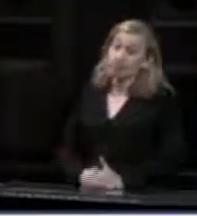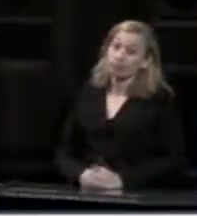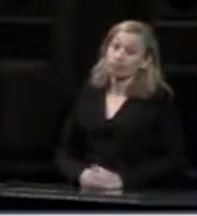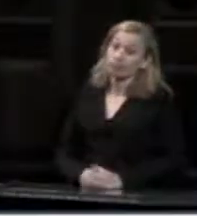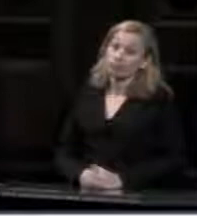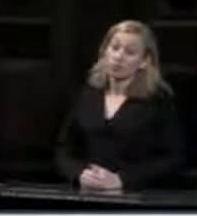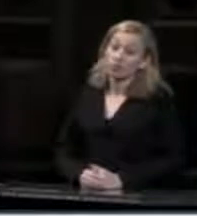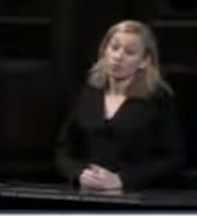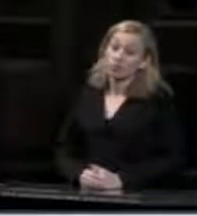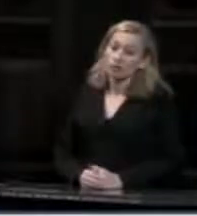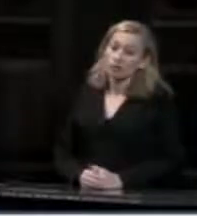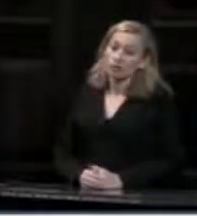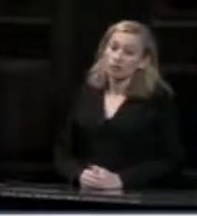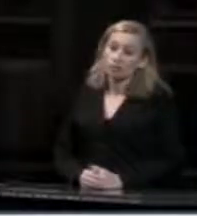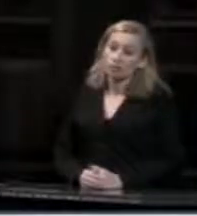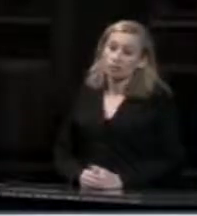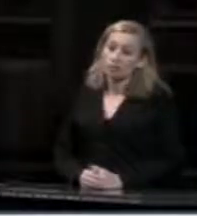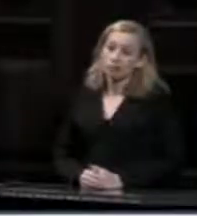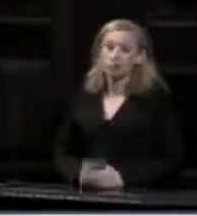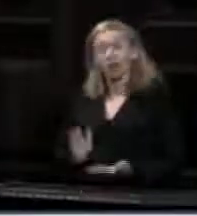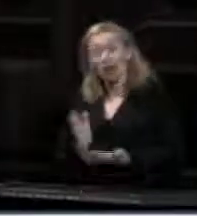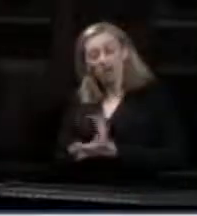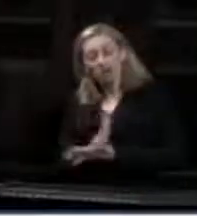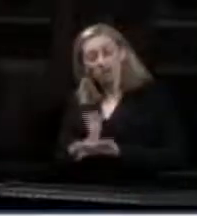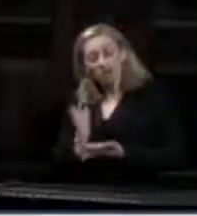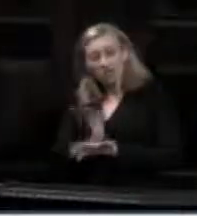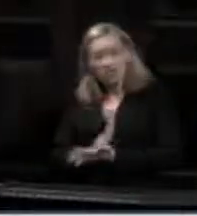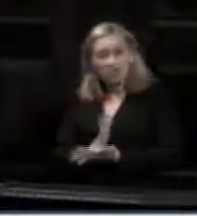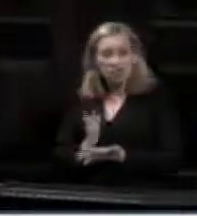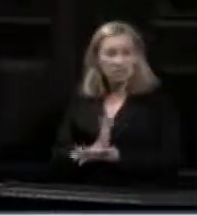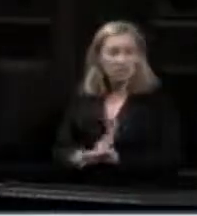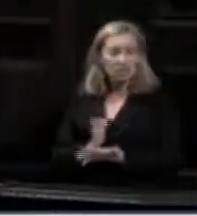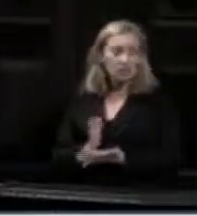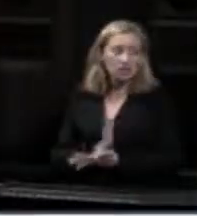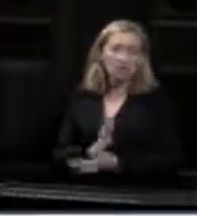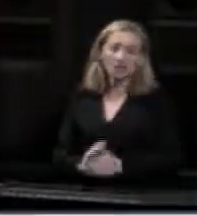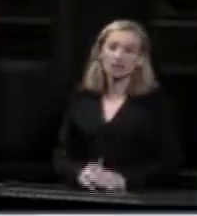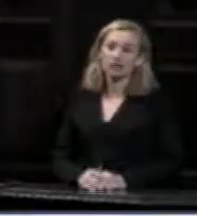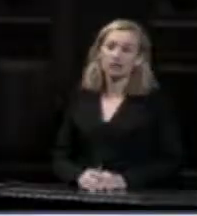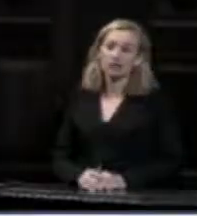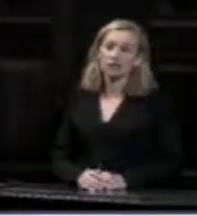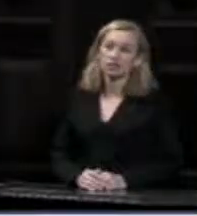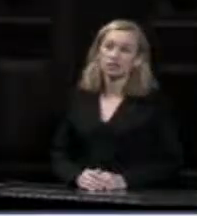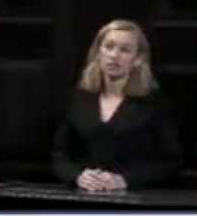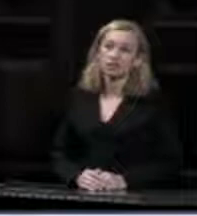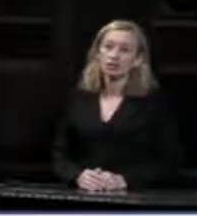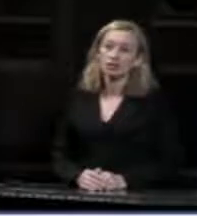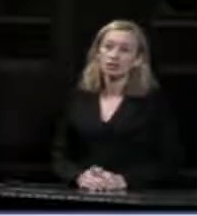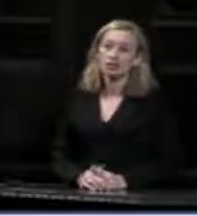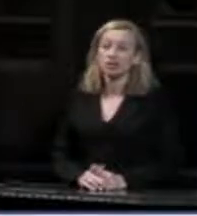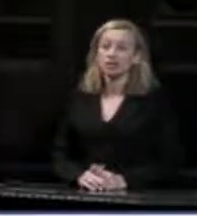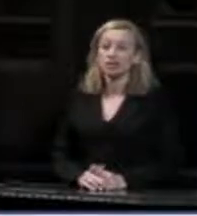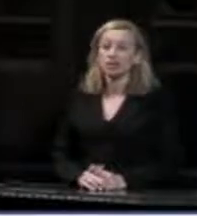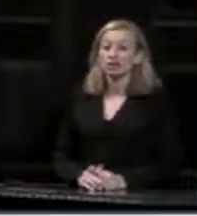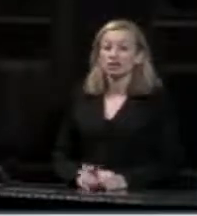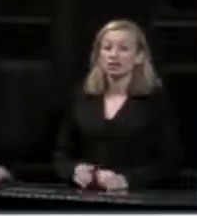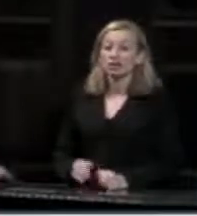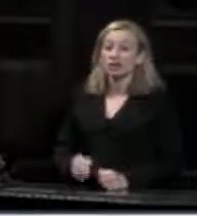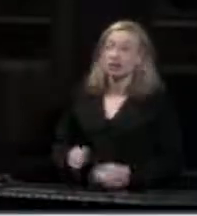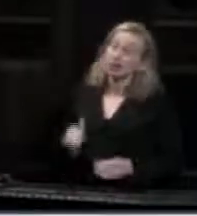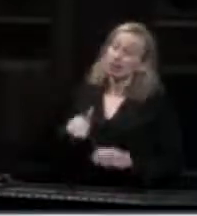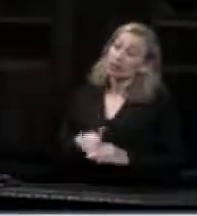está se dando conta muitas vezes de quem esteja em quem esteja votando em